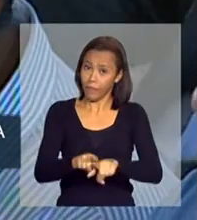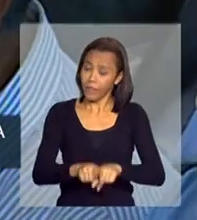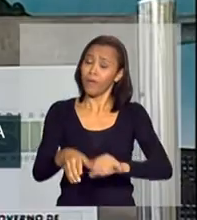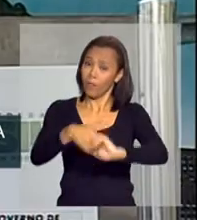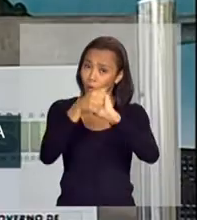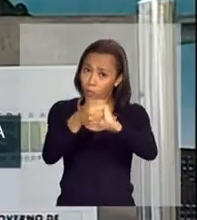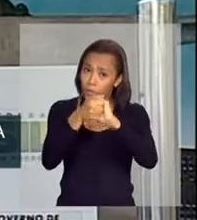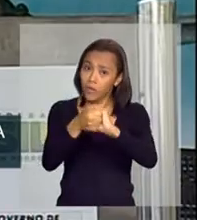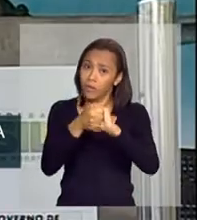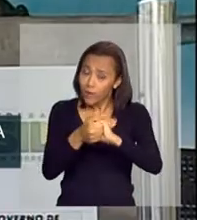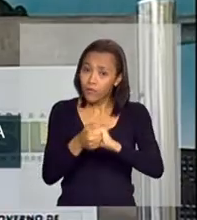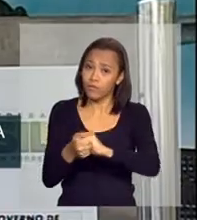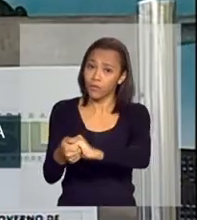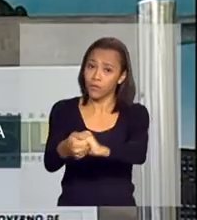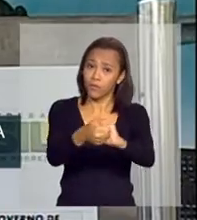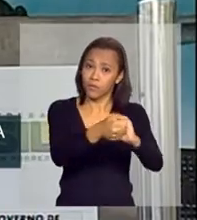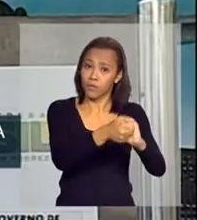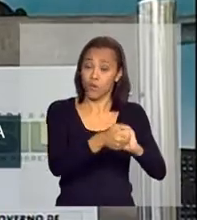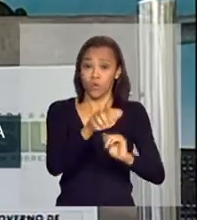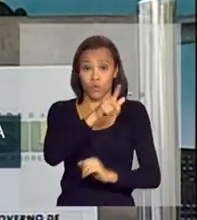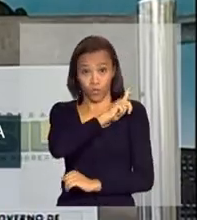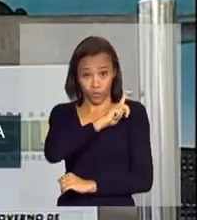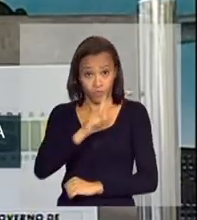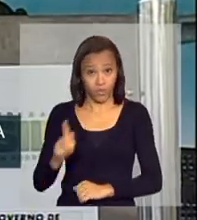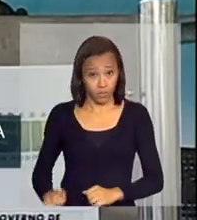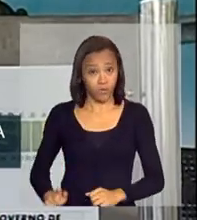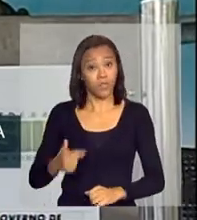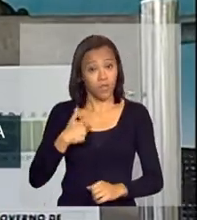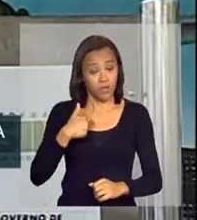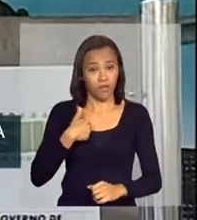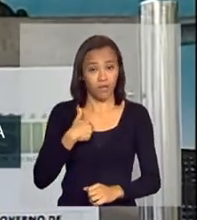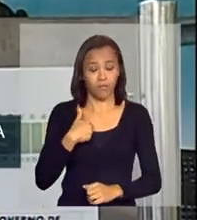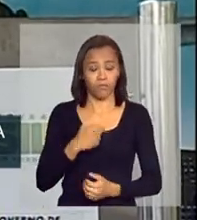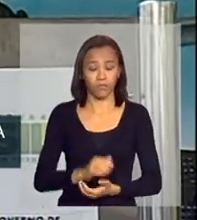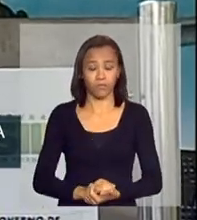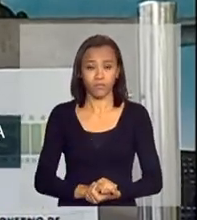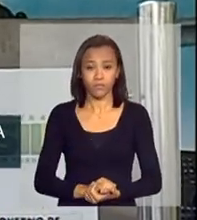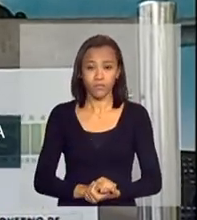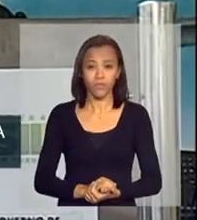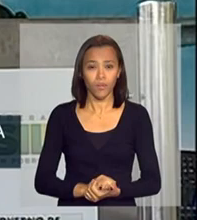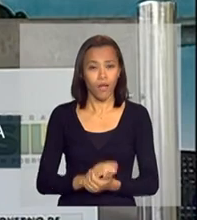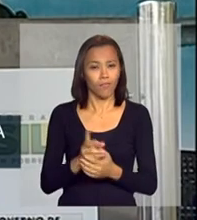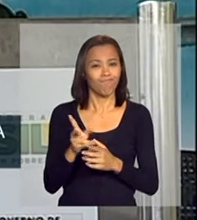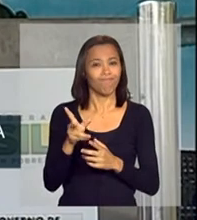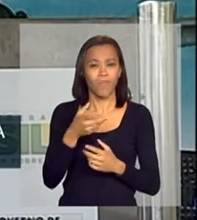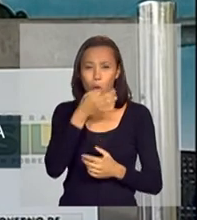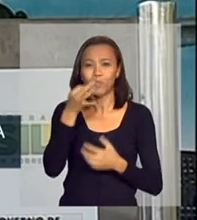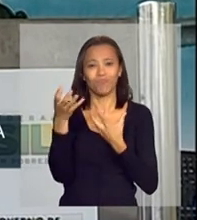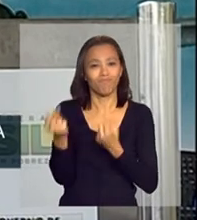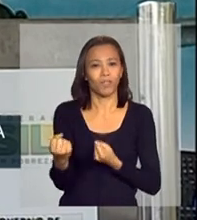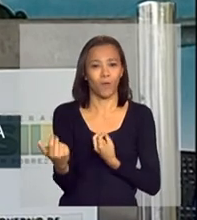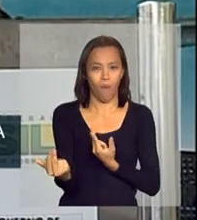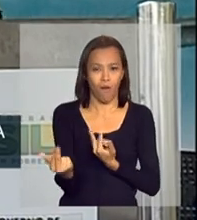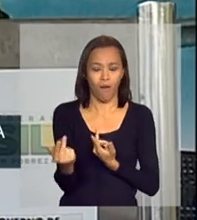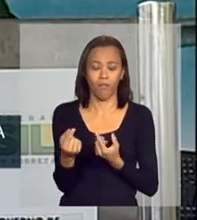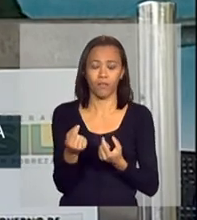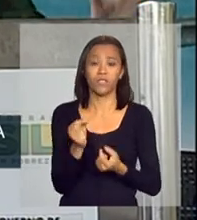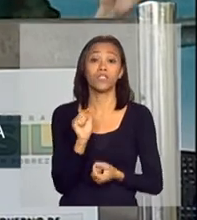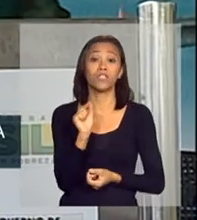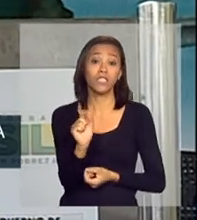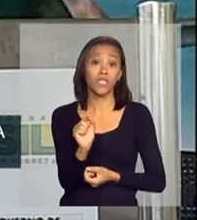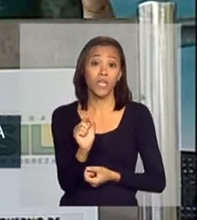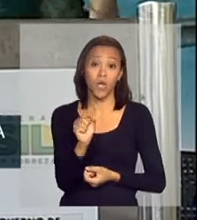os governadores, porque eu concordo com o Deda de que